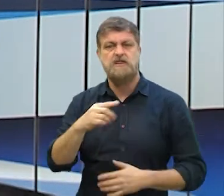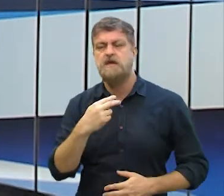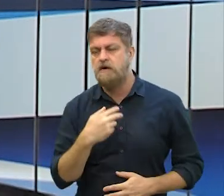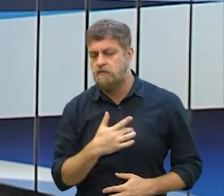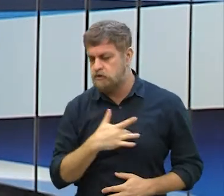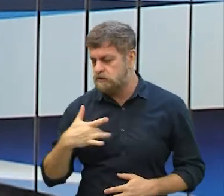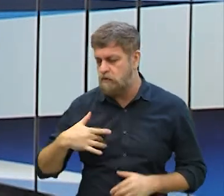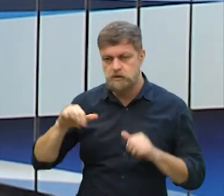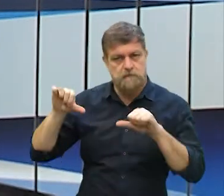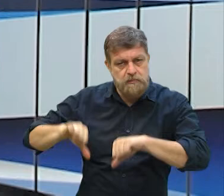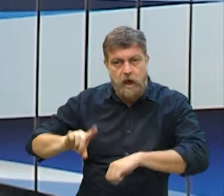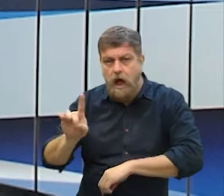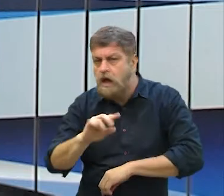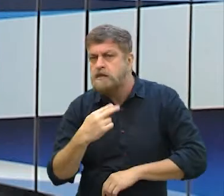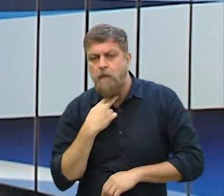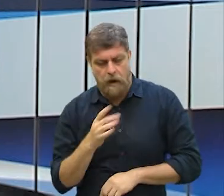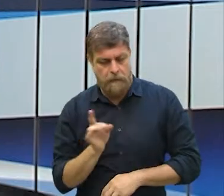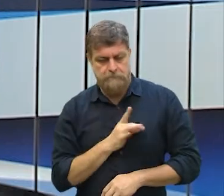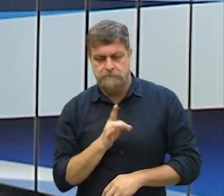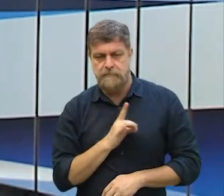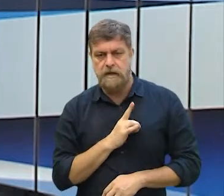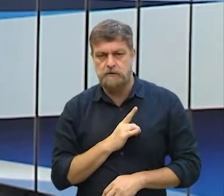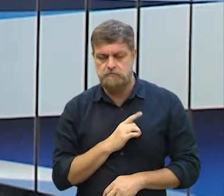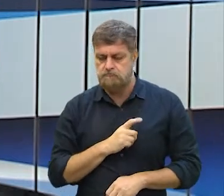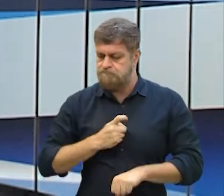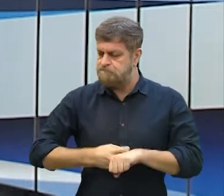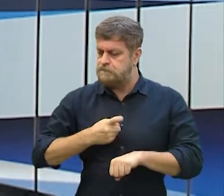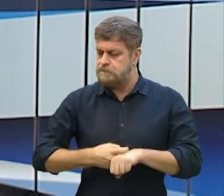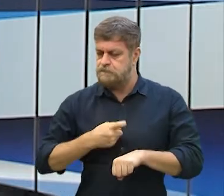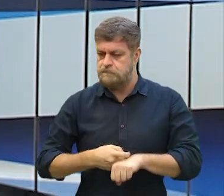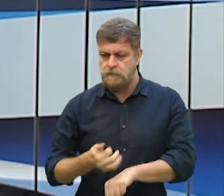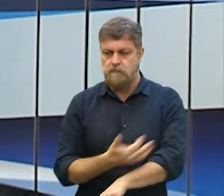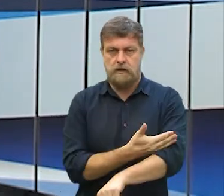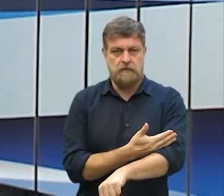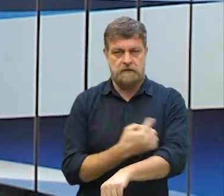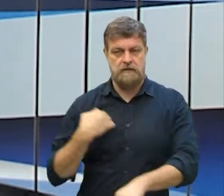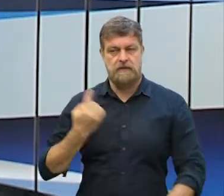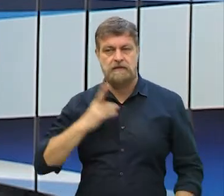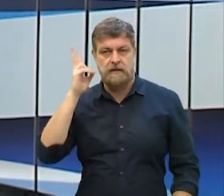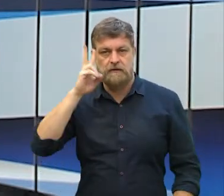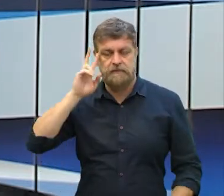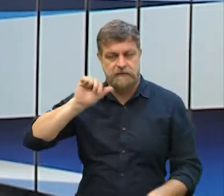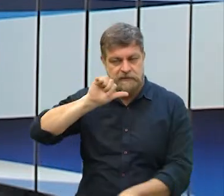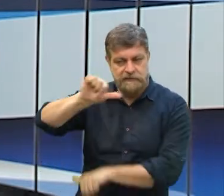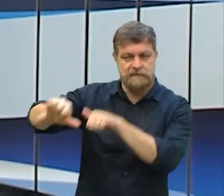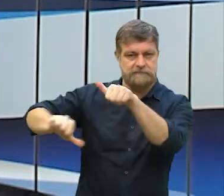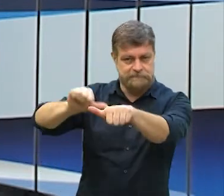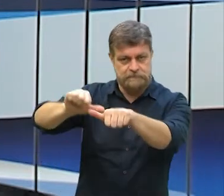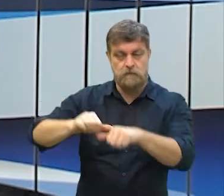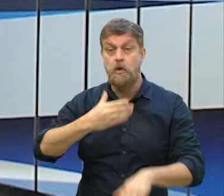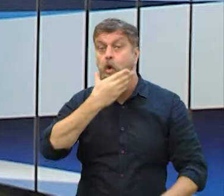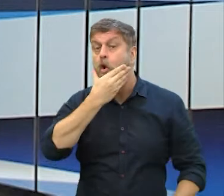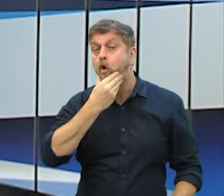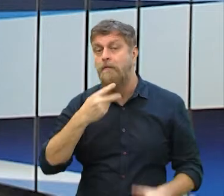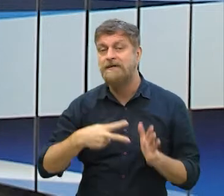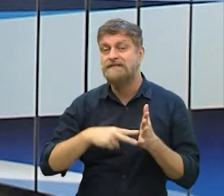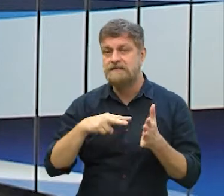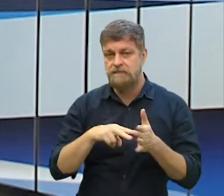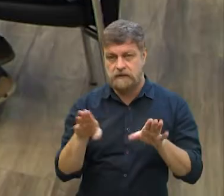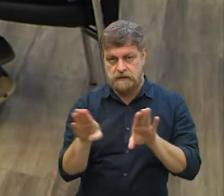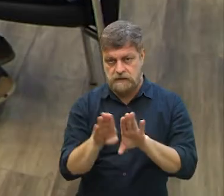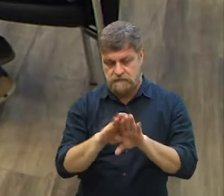não adoecer, não ter medo, não demonstrar emoções. E a história já nos mostrou que essa não é a verdade. Ser